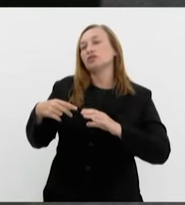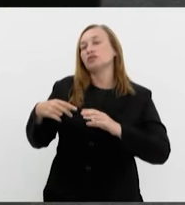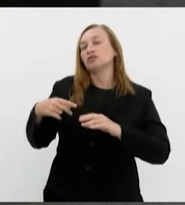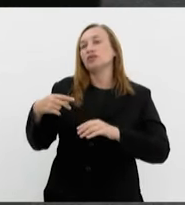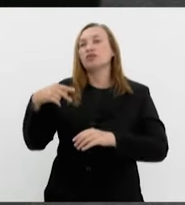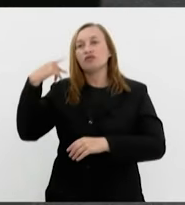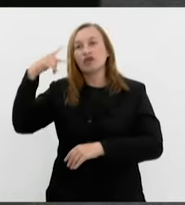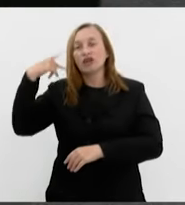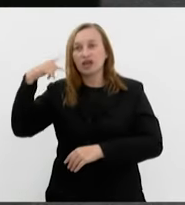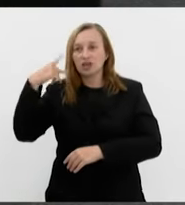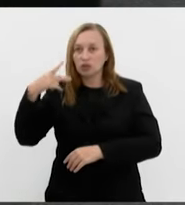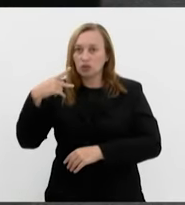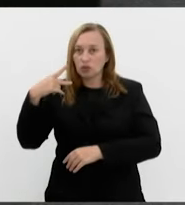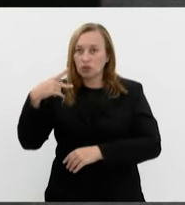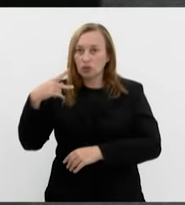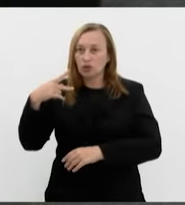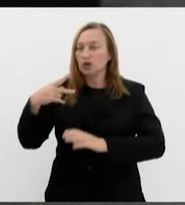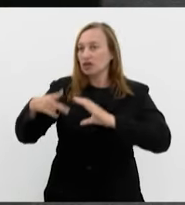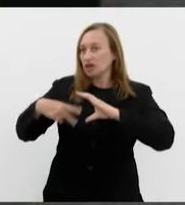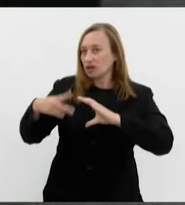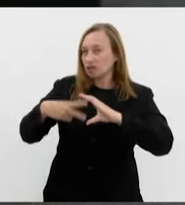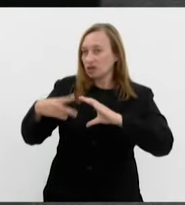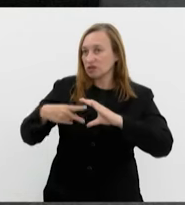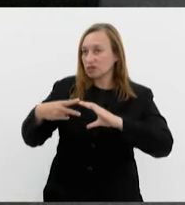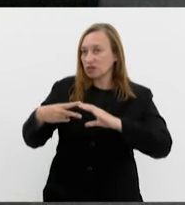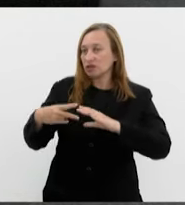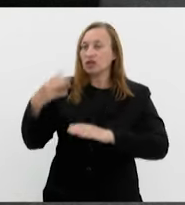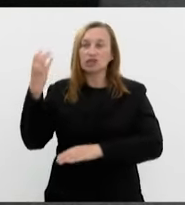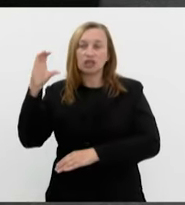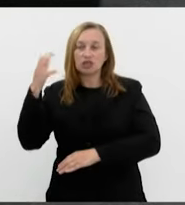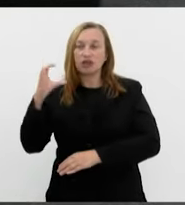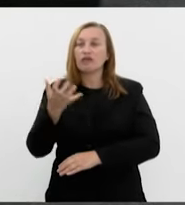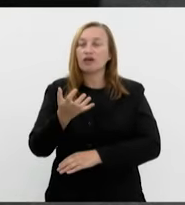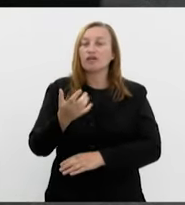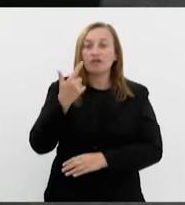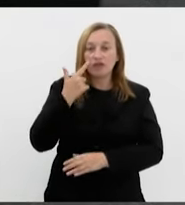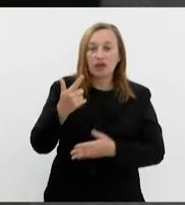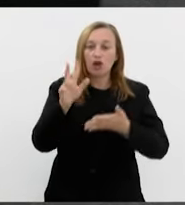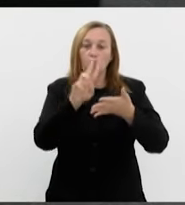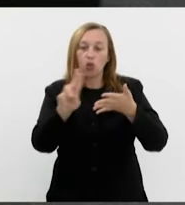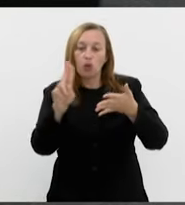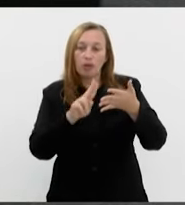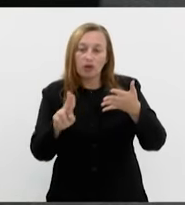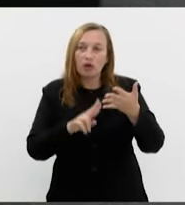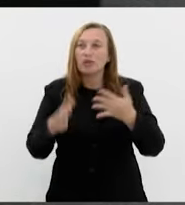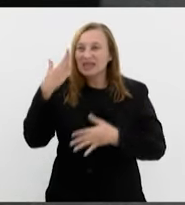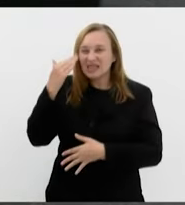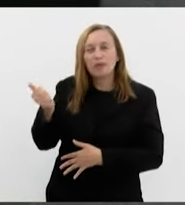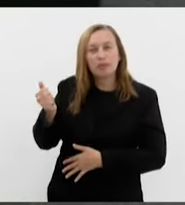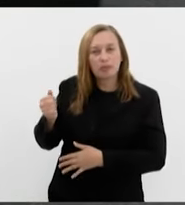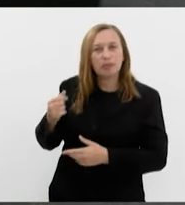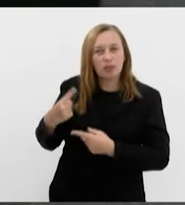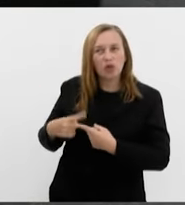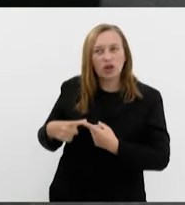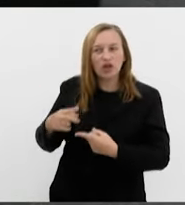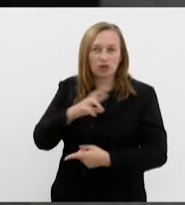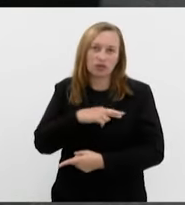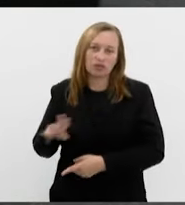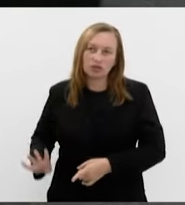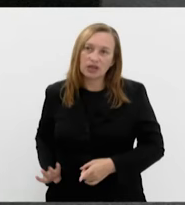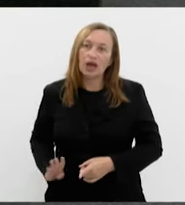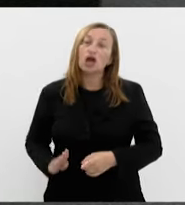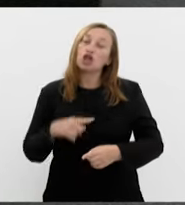Niterói. Então, a gente vai pegar nome a nome. Sabe por quê, presidente Rodrigo Bacelar? Nós somos pessoas de